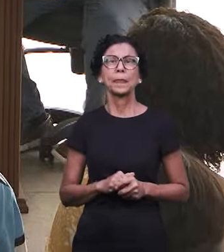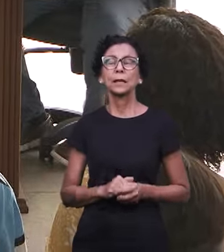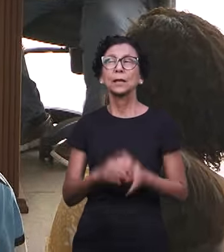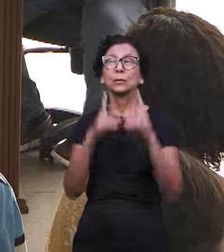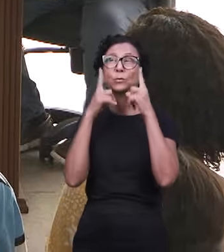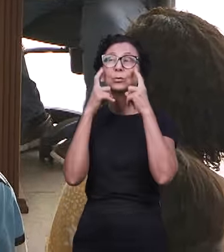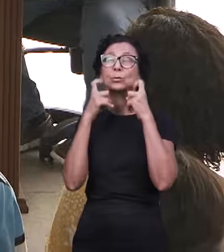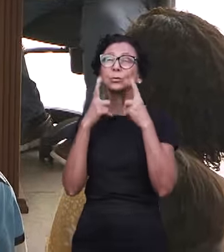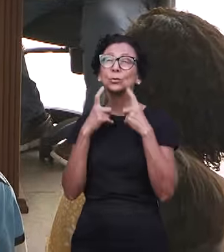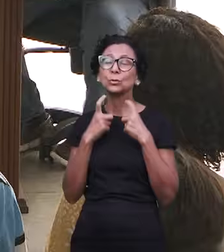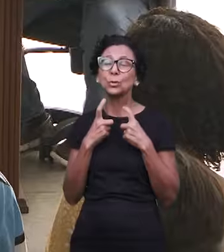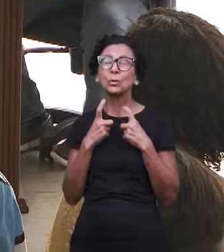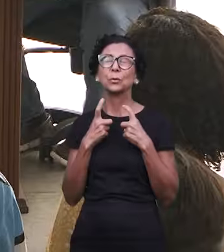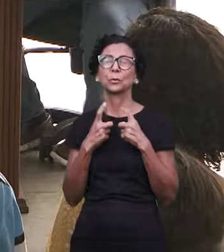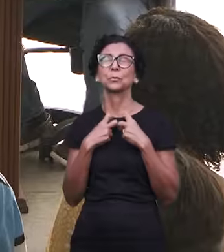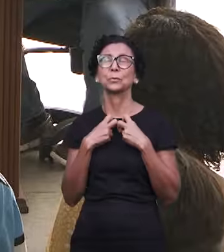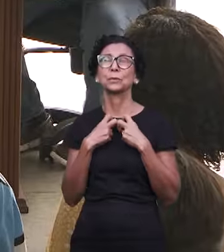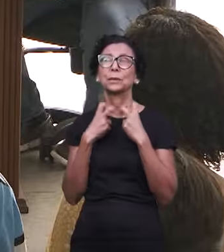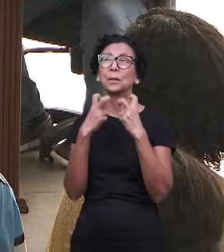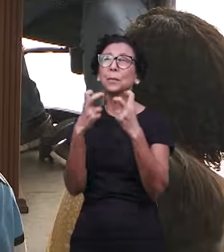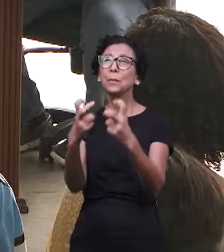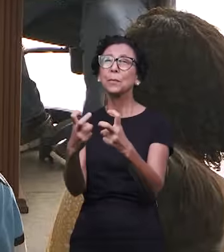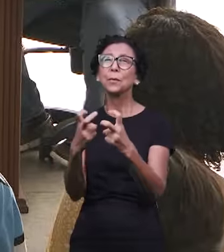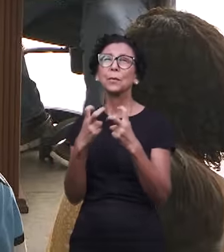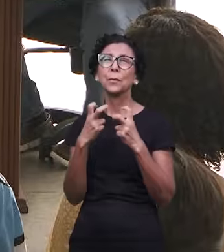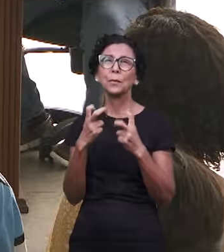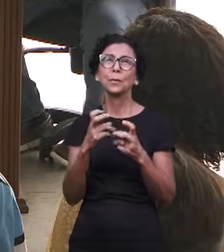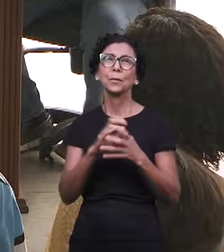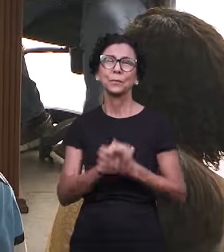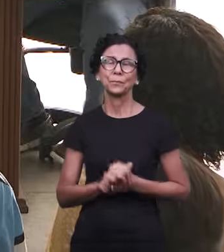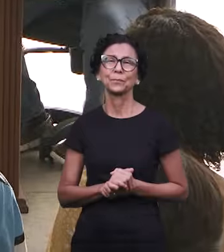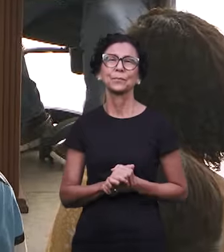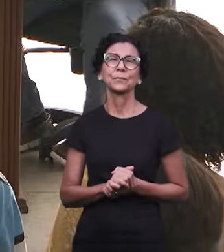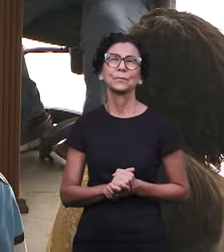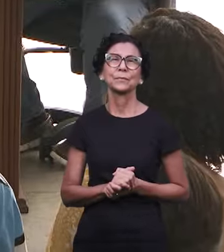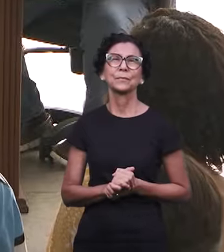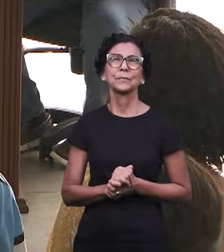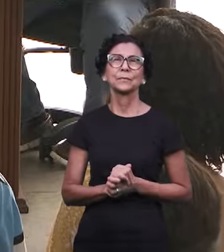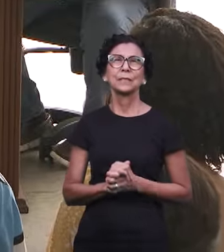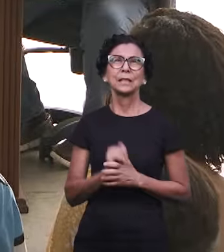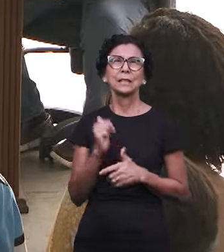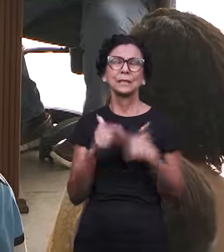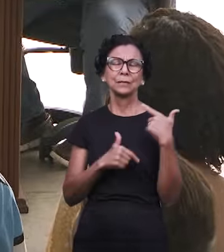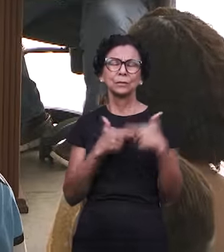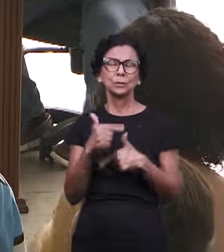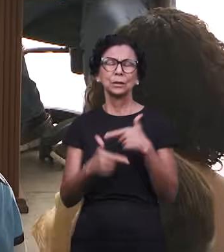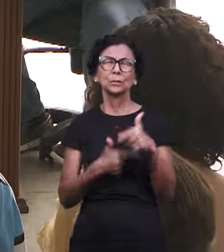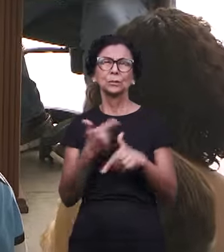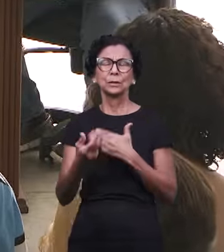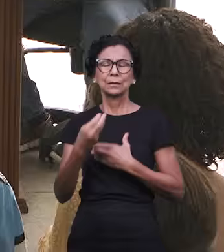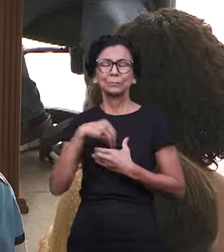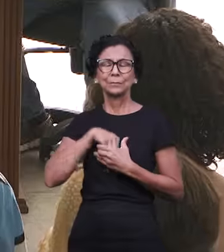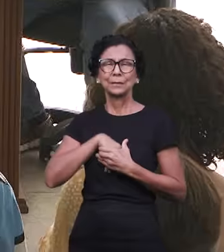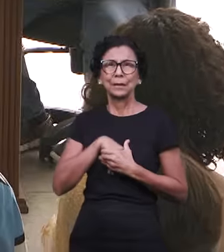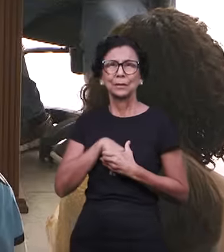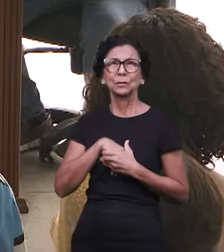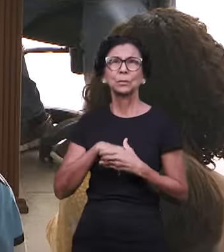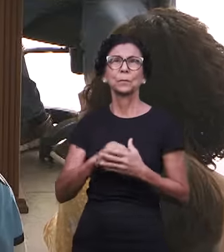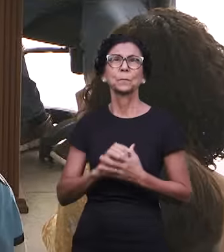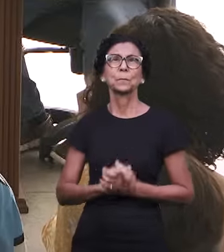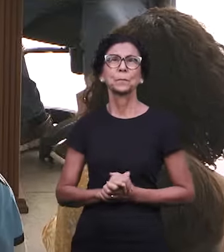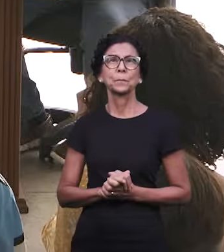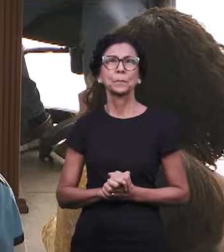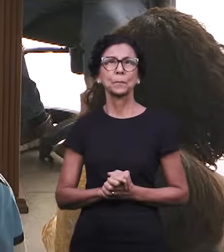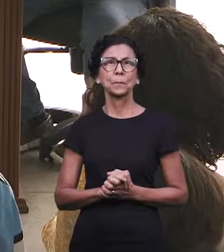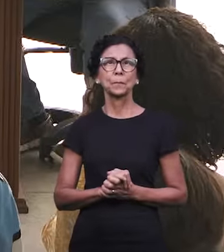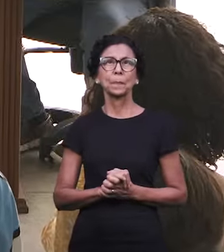lamentação, um choro, é um clamor. Ele estava desesperado, era o mundo inteiro contra ele. Ele ia para uma dieta de Worms, que